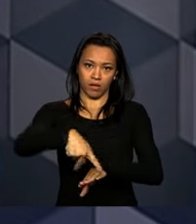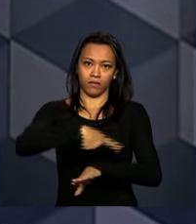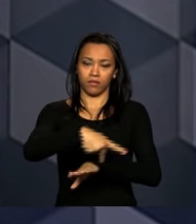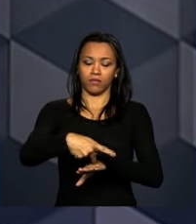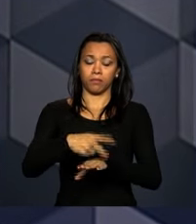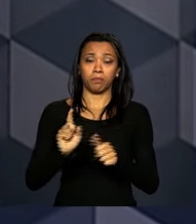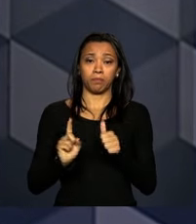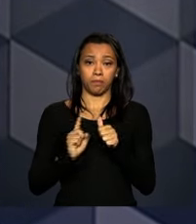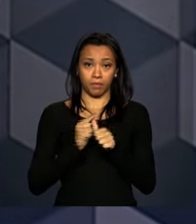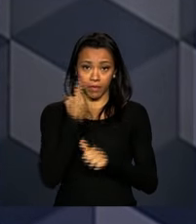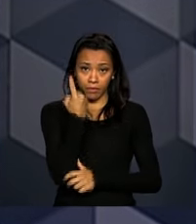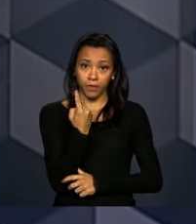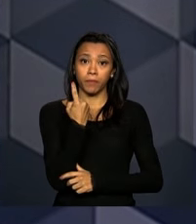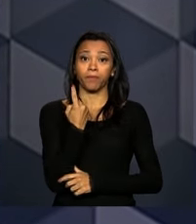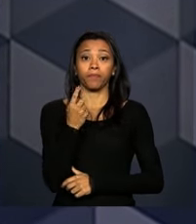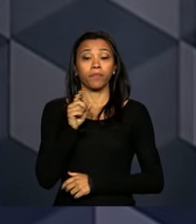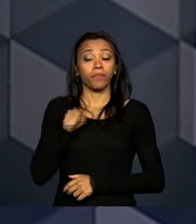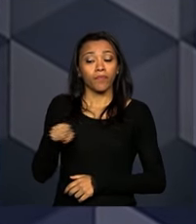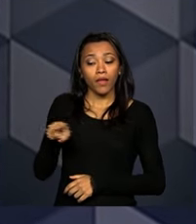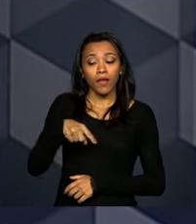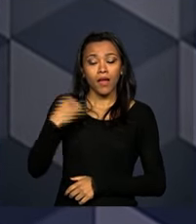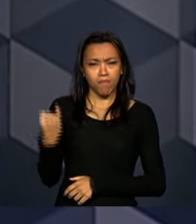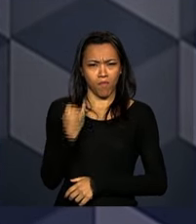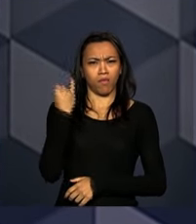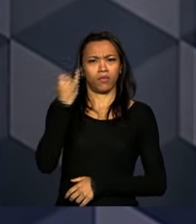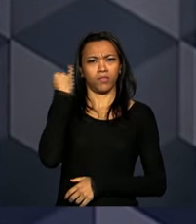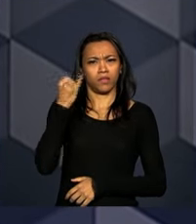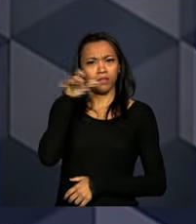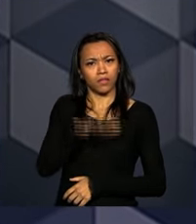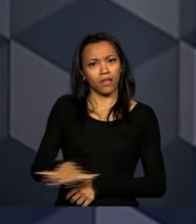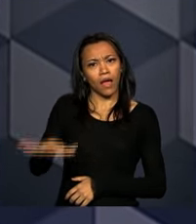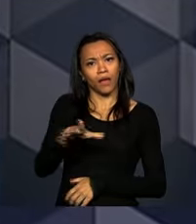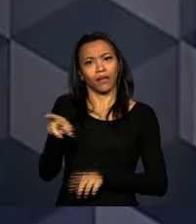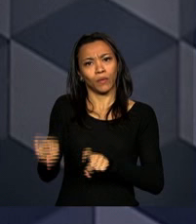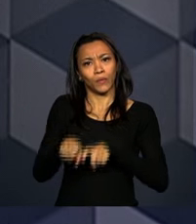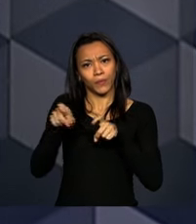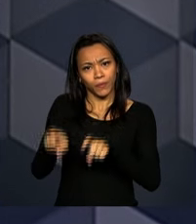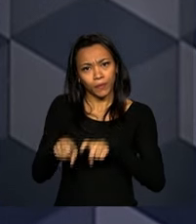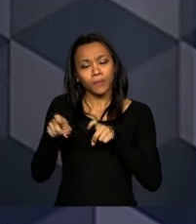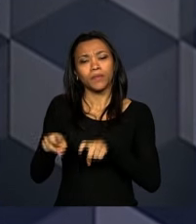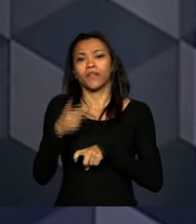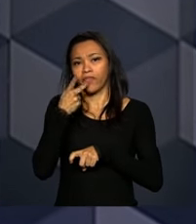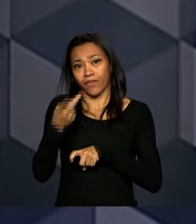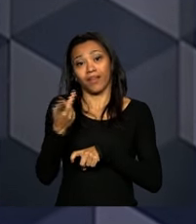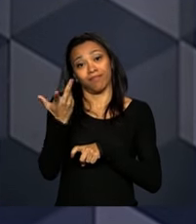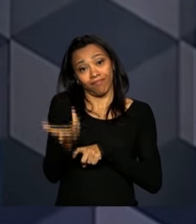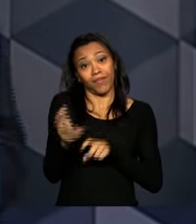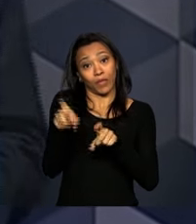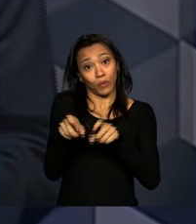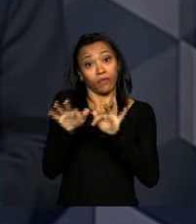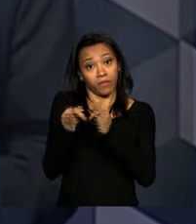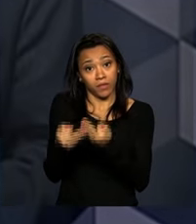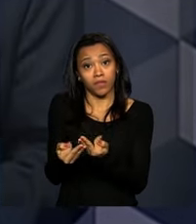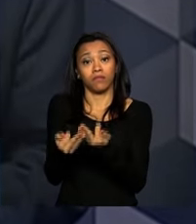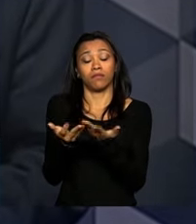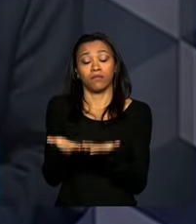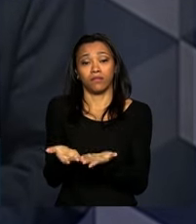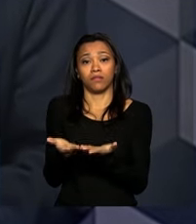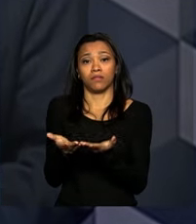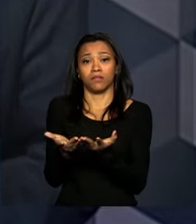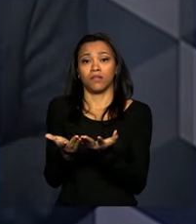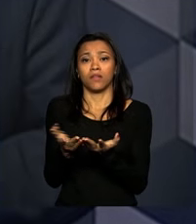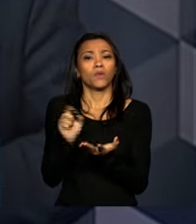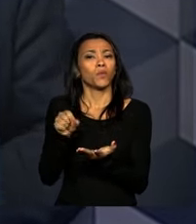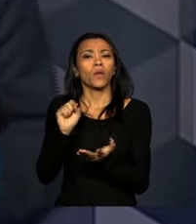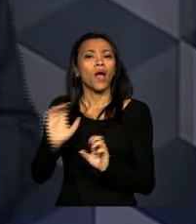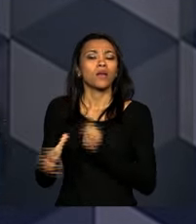a importância da agricultura, e aqui entra com muito carinho para nós a agricultura familiar, para assegurar